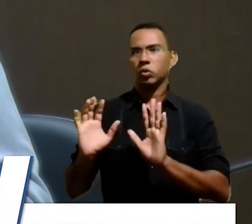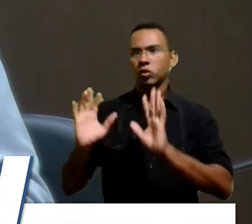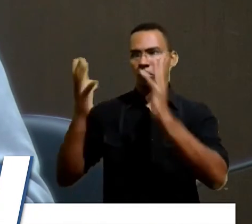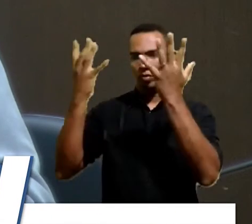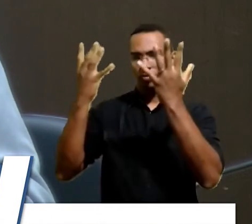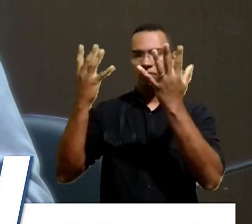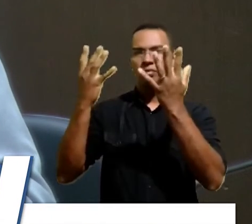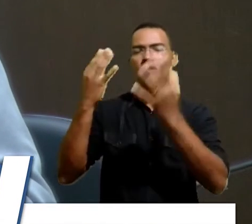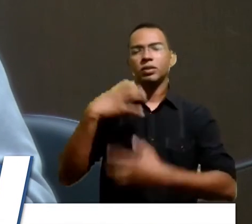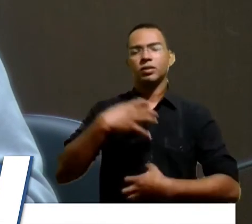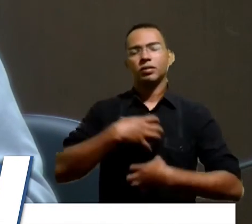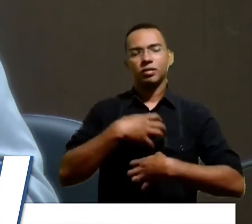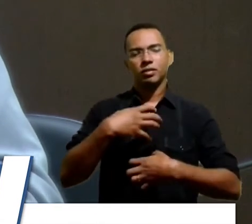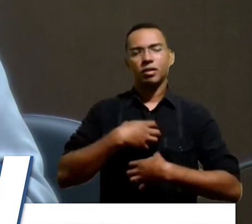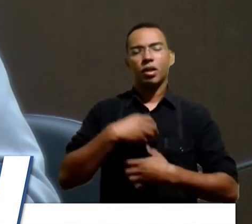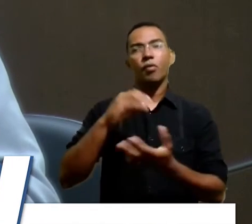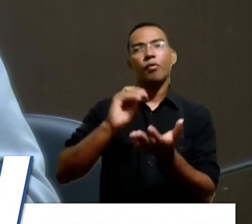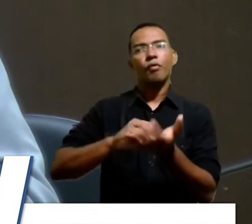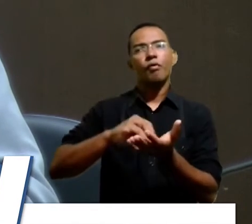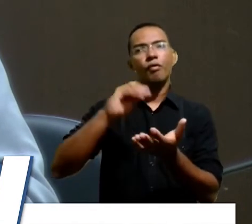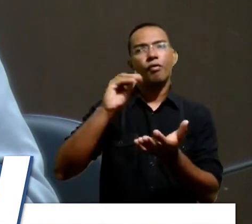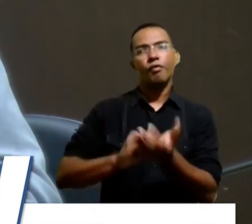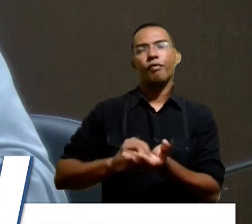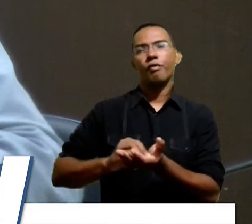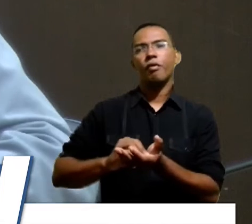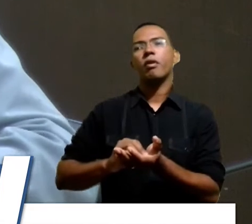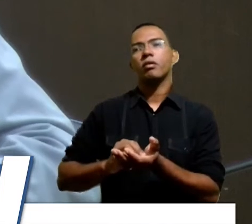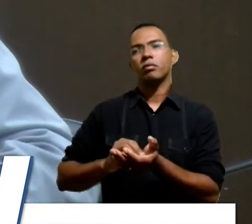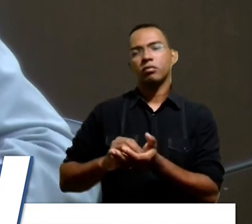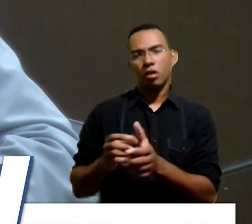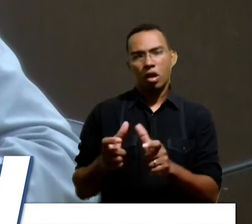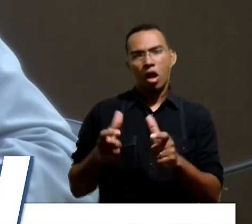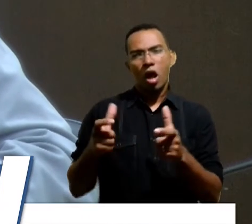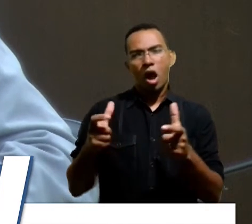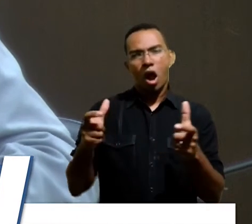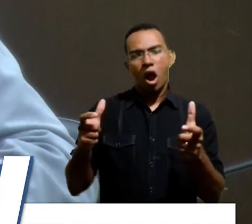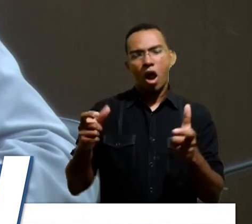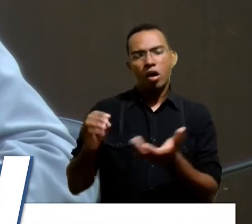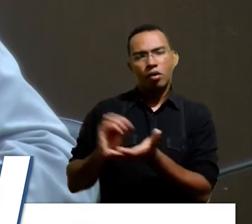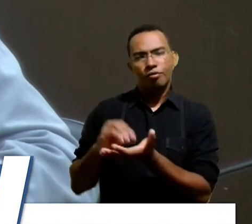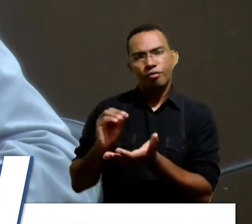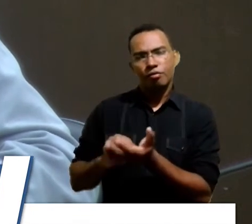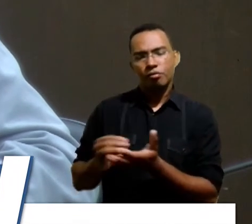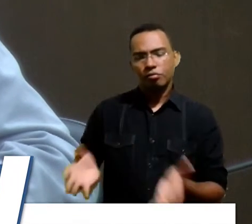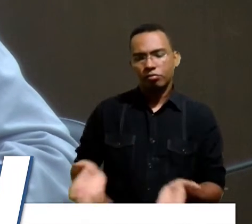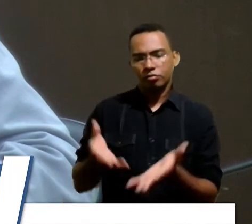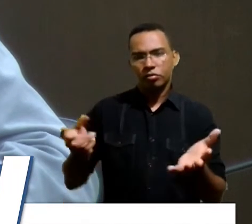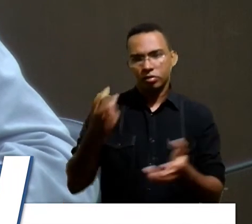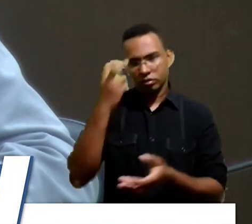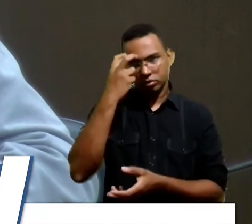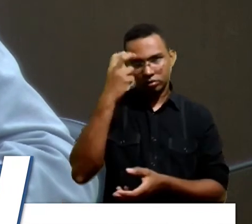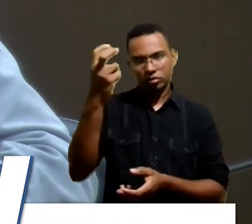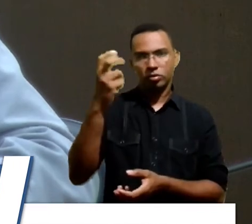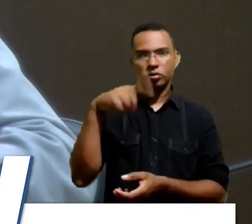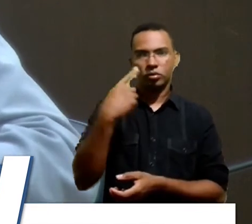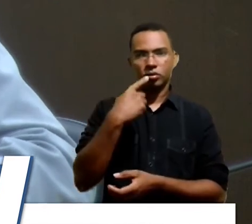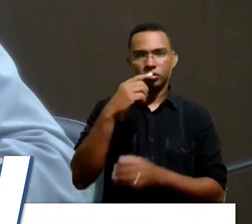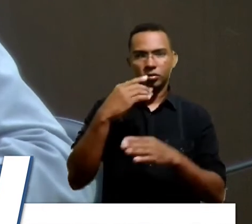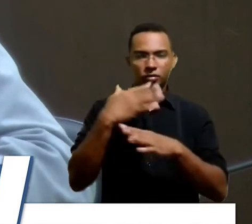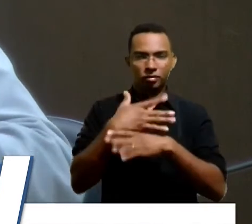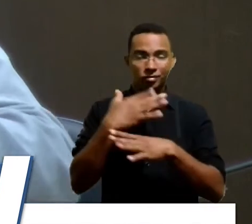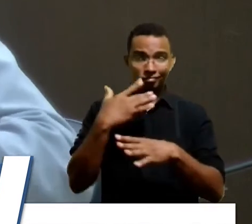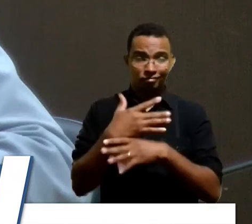eu sinto uma falta muito grande de incentivo a cultura na nossa cidade. Eu